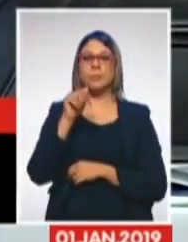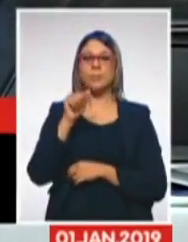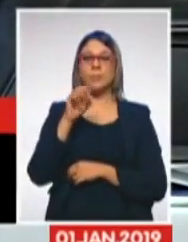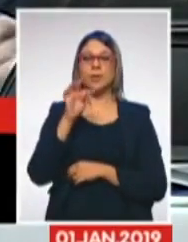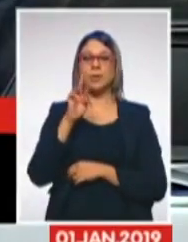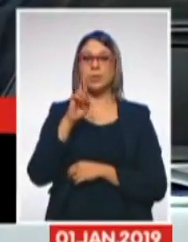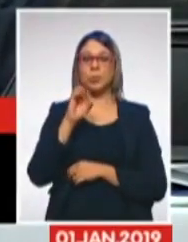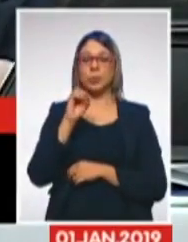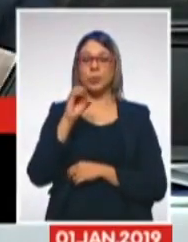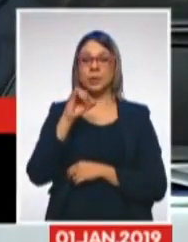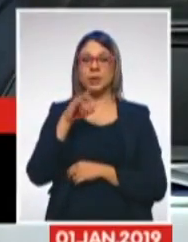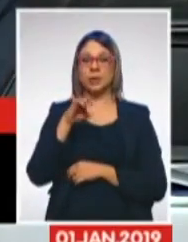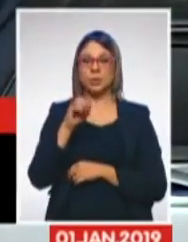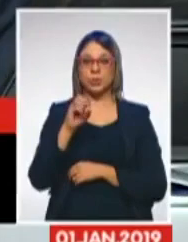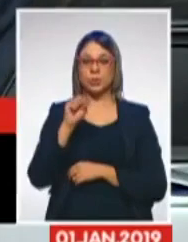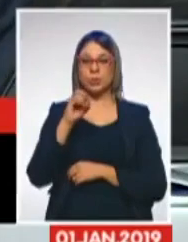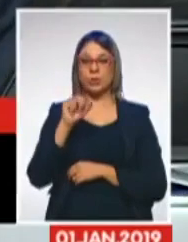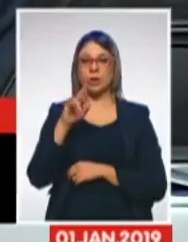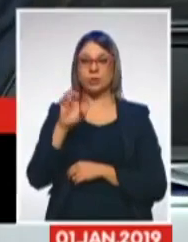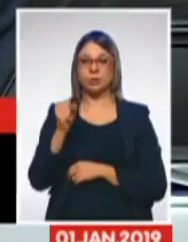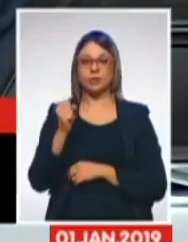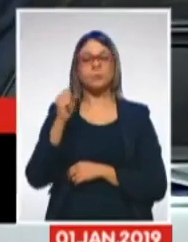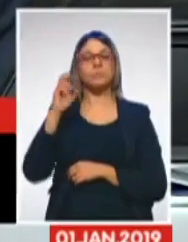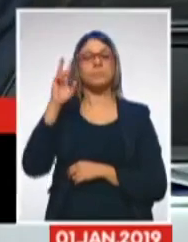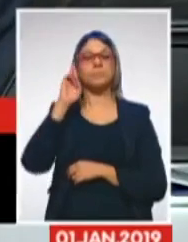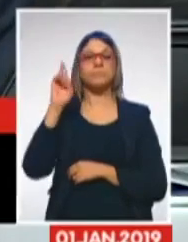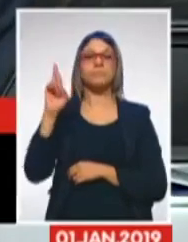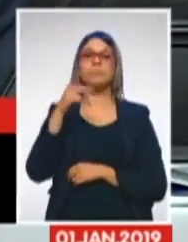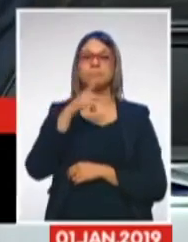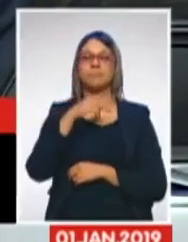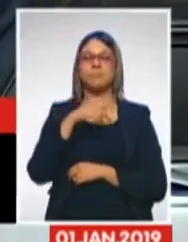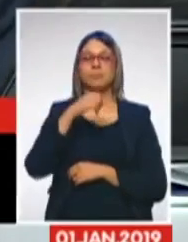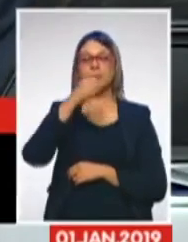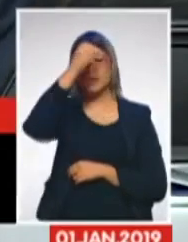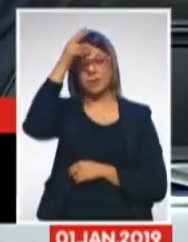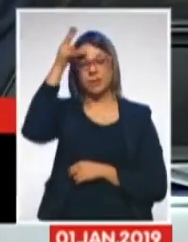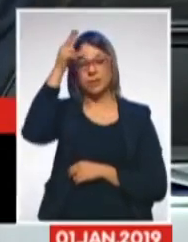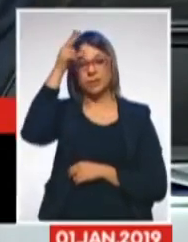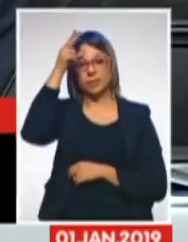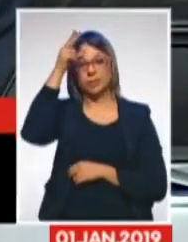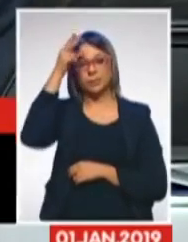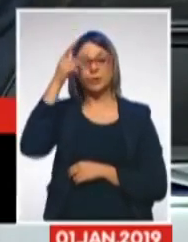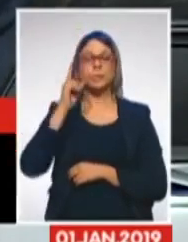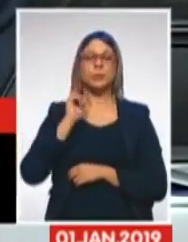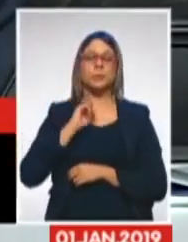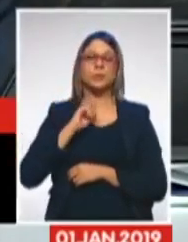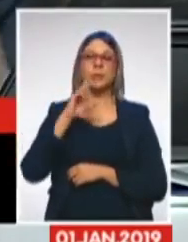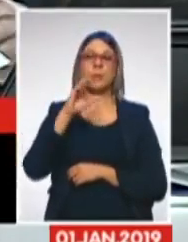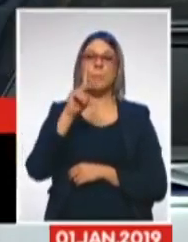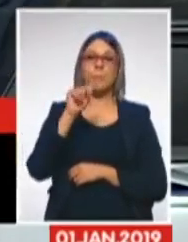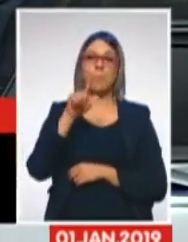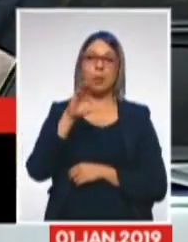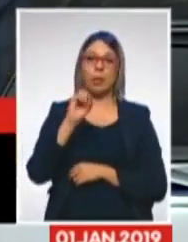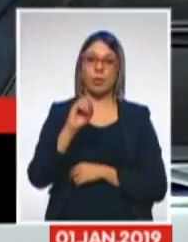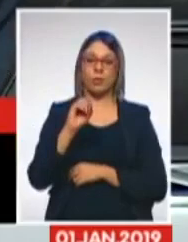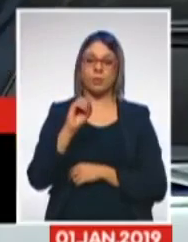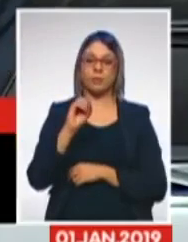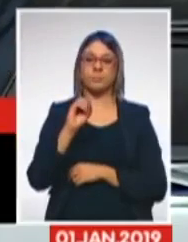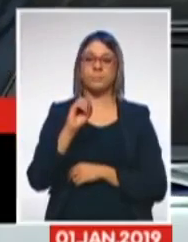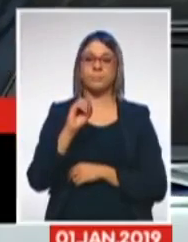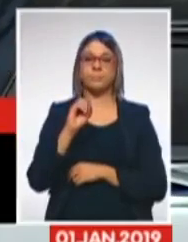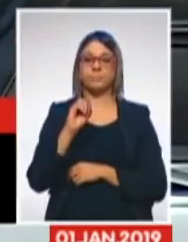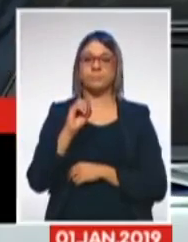Patrocínio Soares. Excelentíssimo senhor Prefeito Municipal de Belo Horizonte, Paulo Lamac. Prefeito